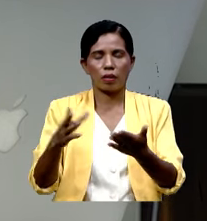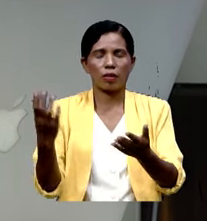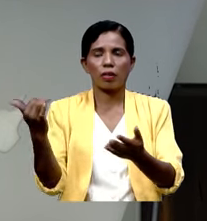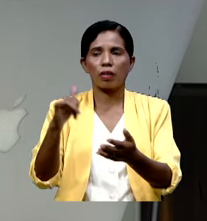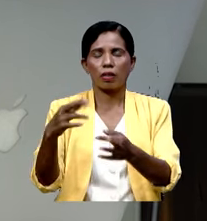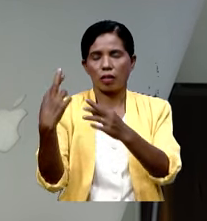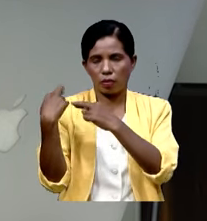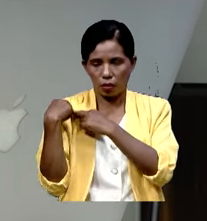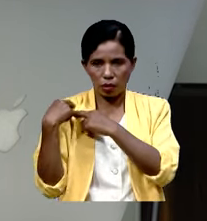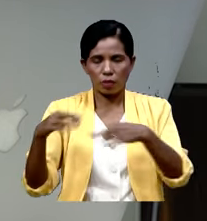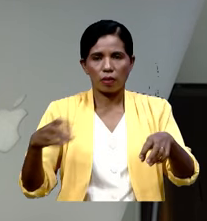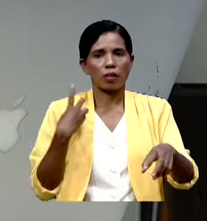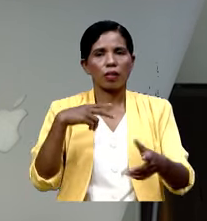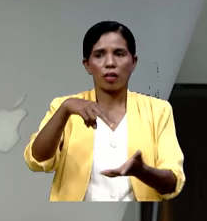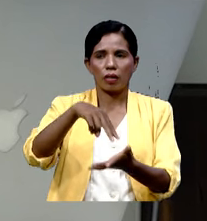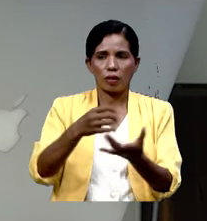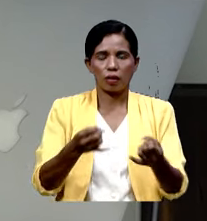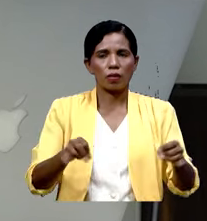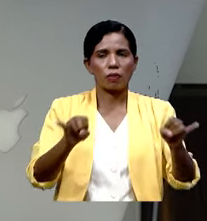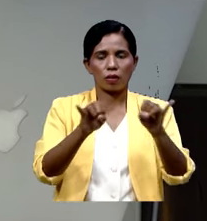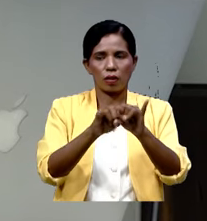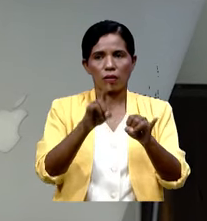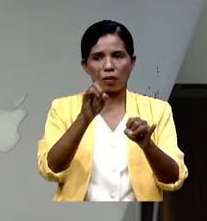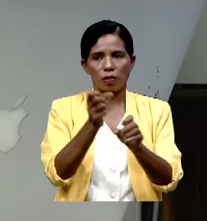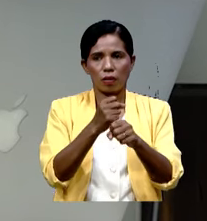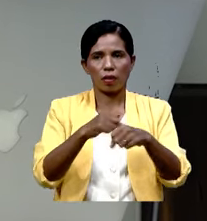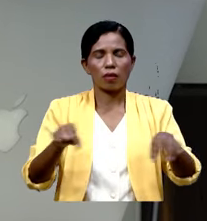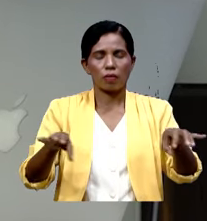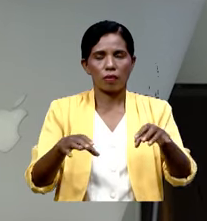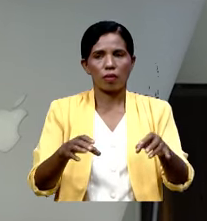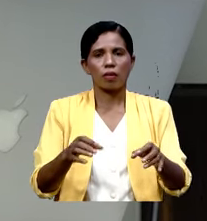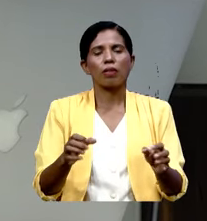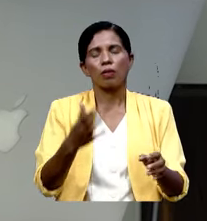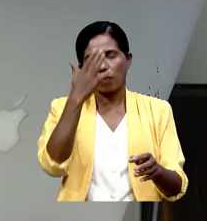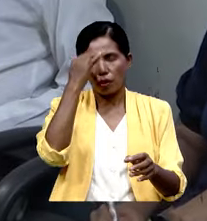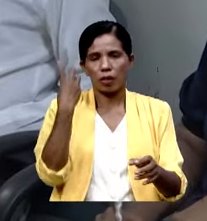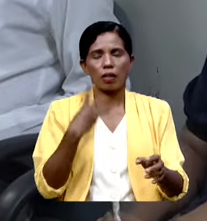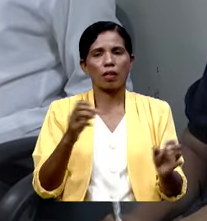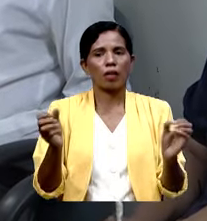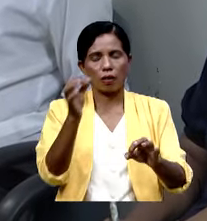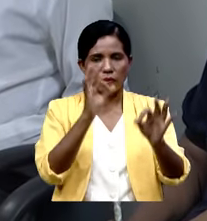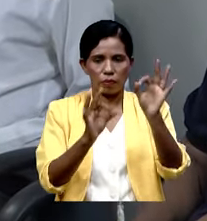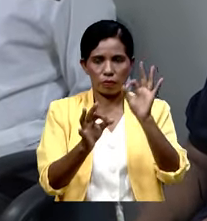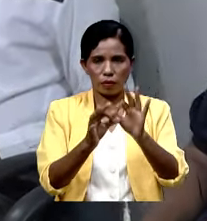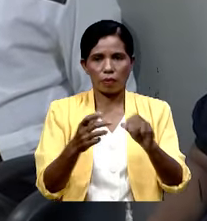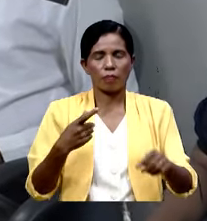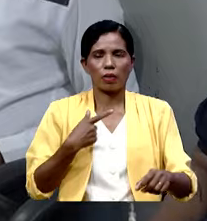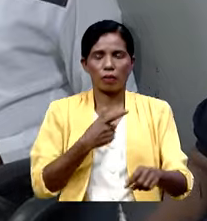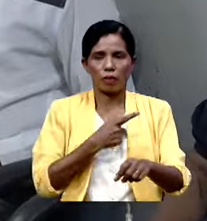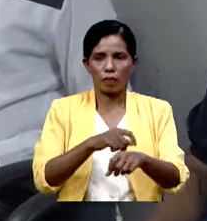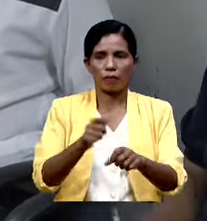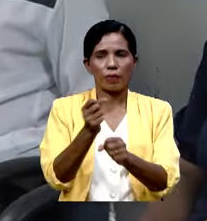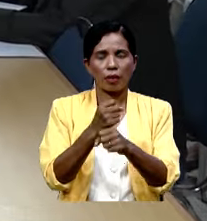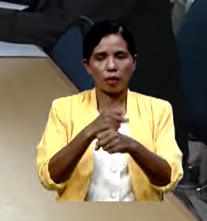serviço ita harito na e são vida ata la na canari sama kita la fiar la us sistema tuir parlamento nasional durante ne